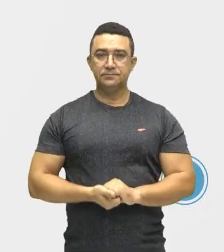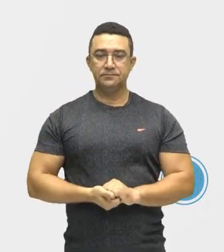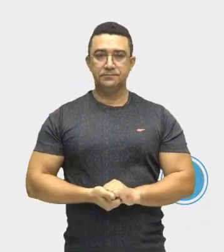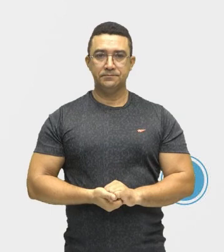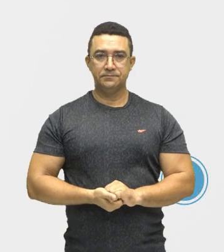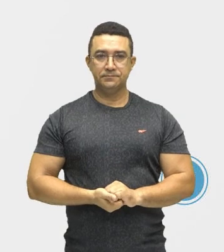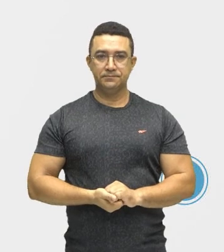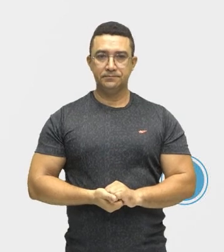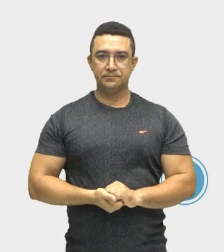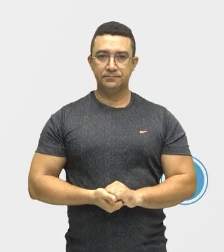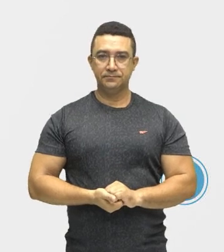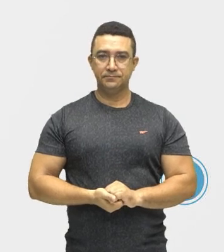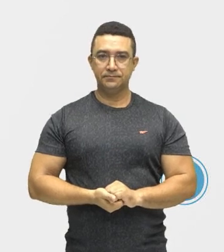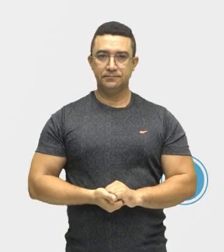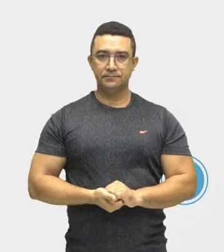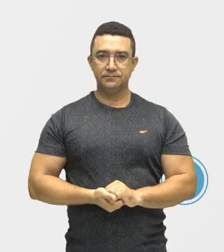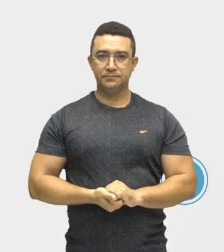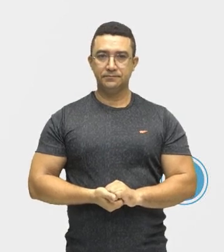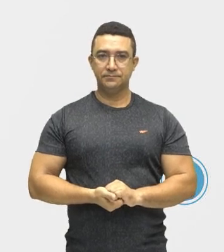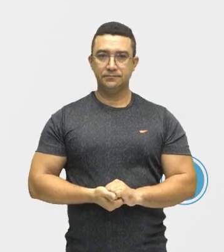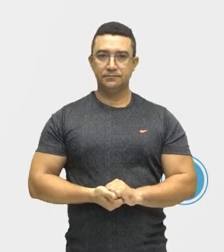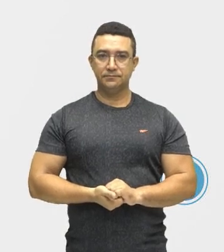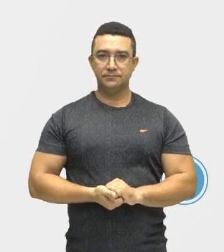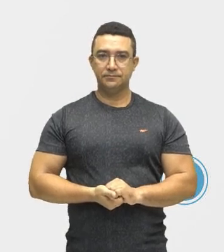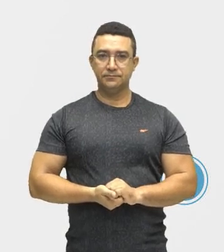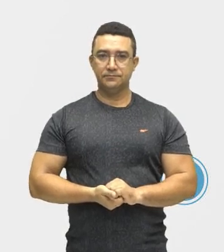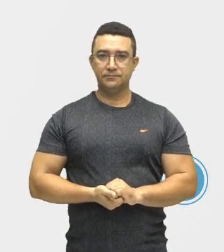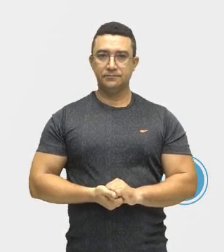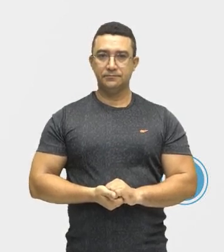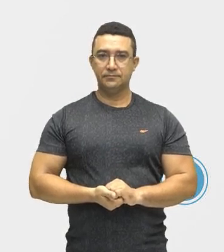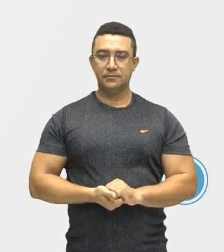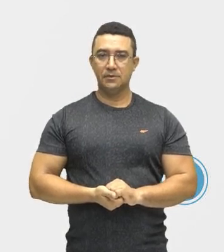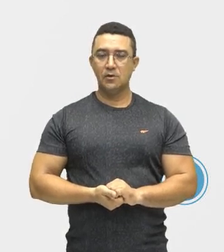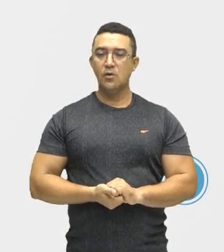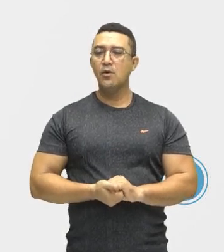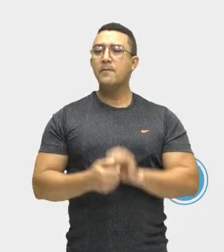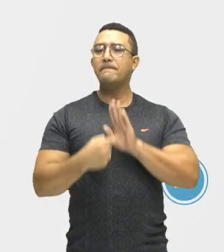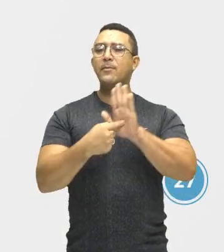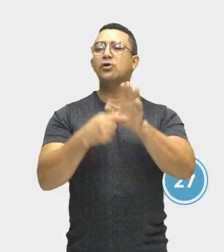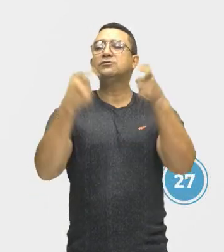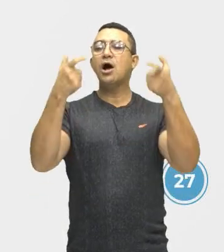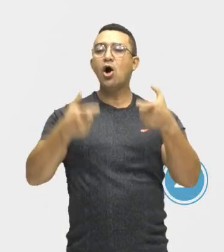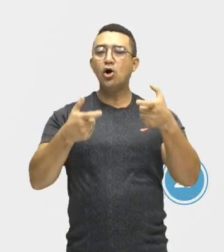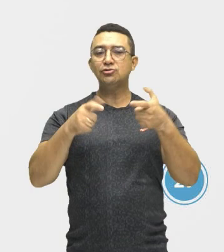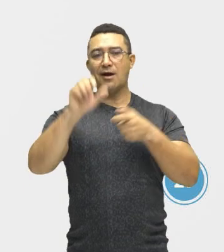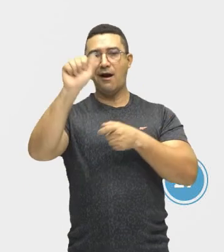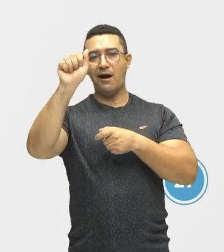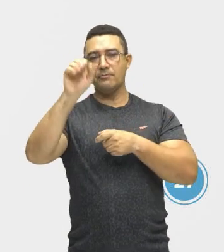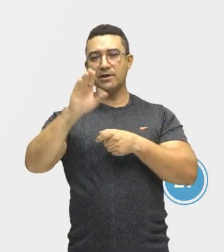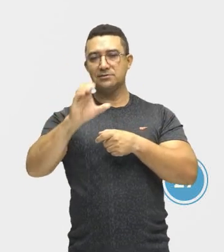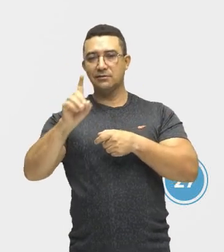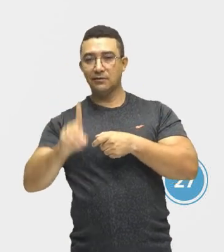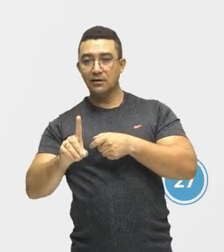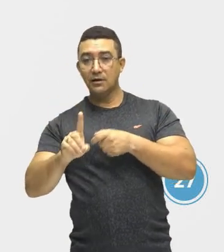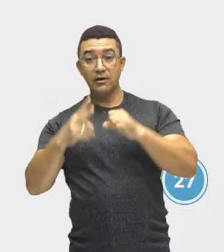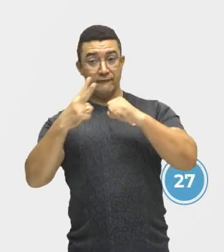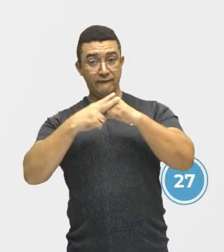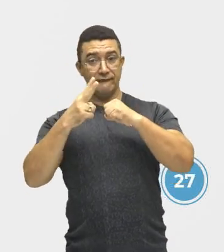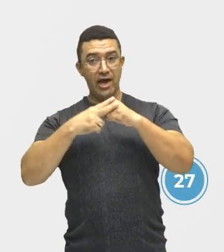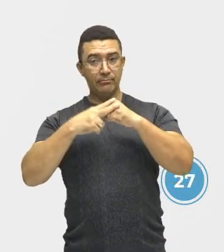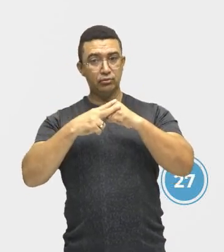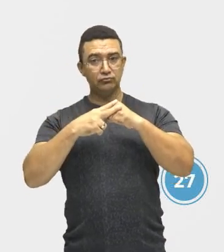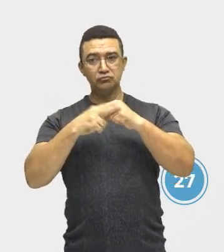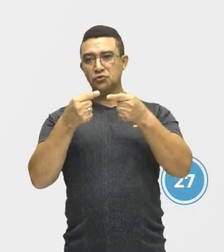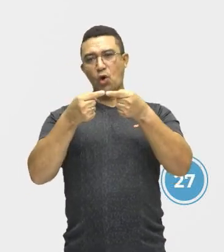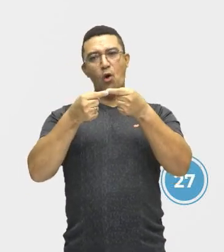Exatamente, questão 1. Questão 1, então olha só. Identifique a alternativa em que o verbo destacado não é, não é de ligação.